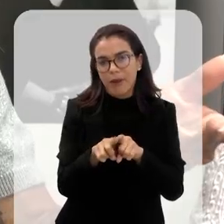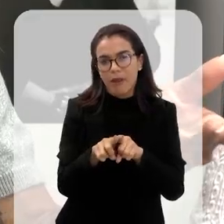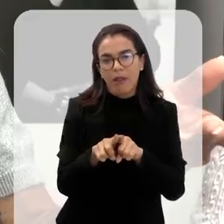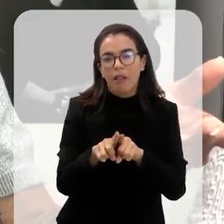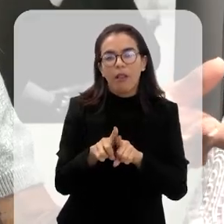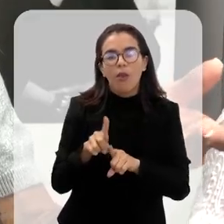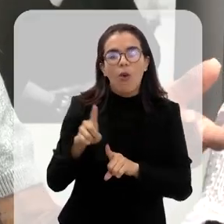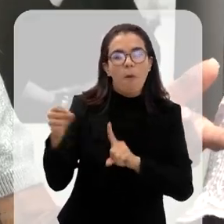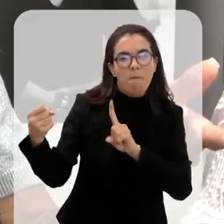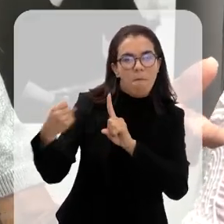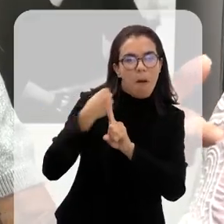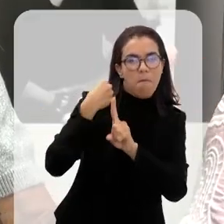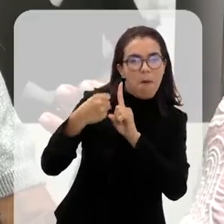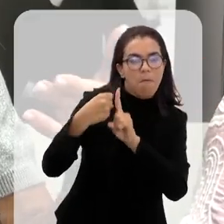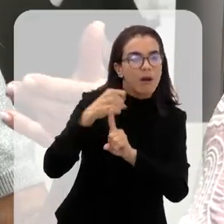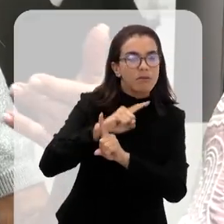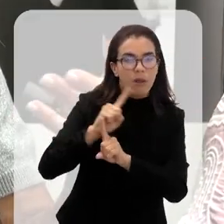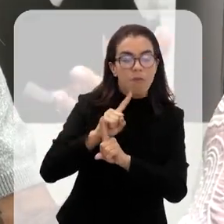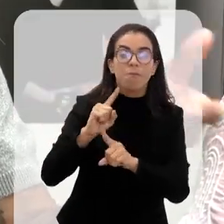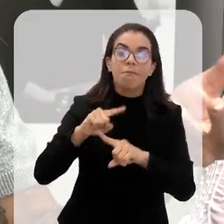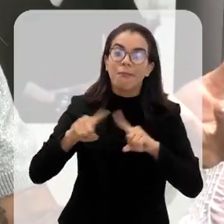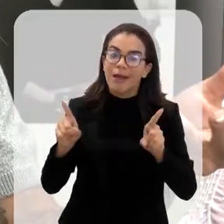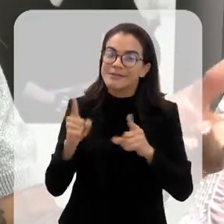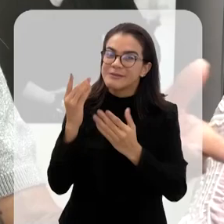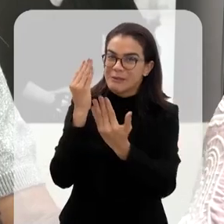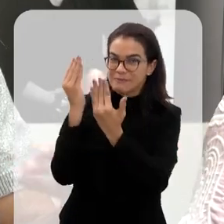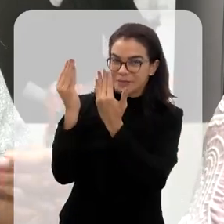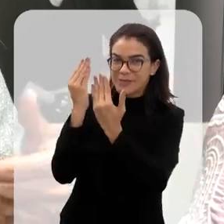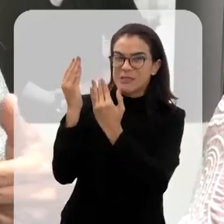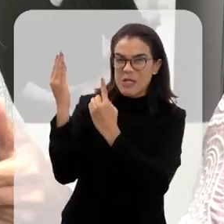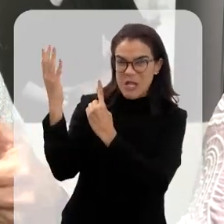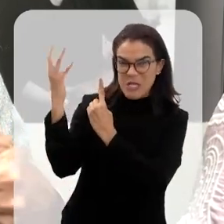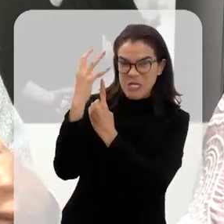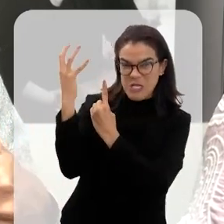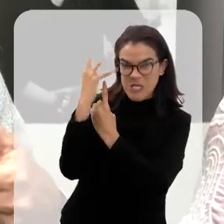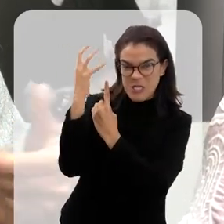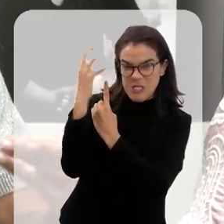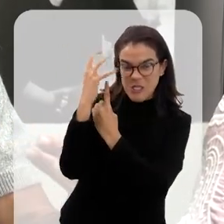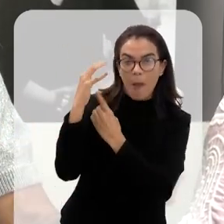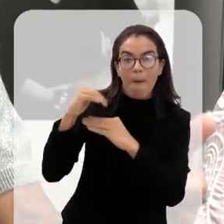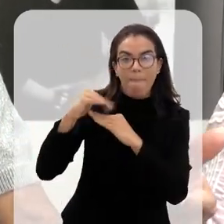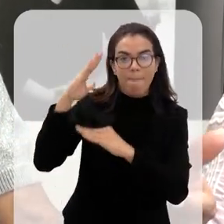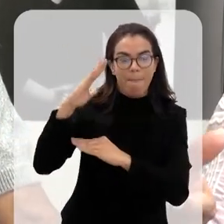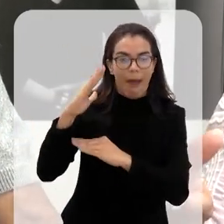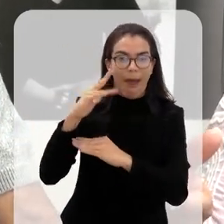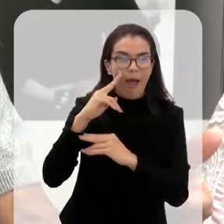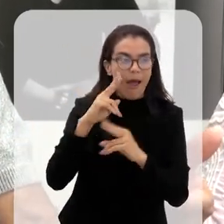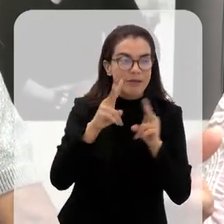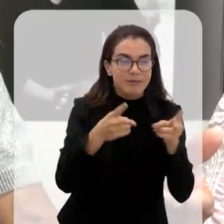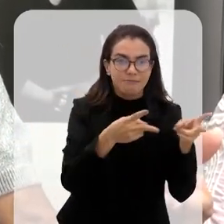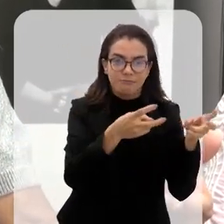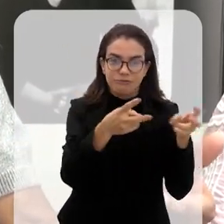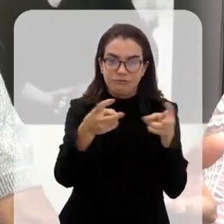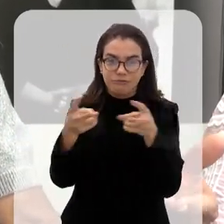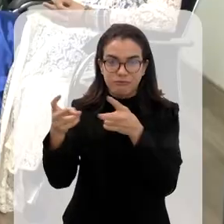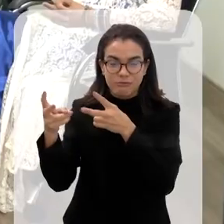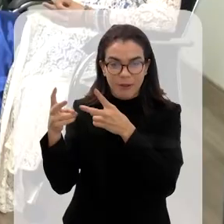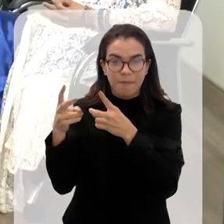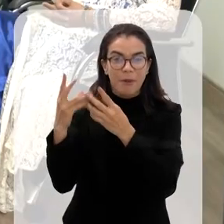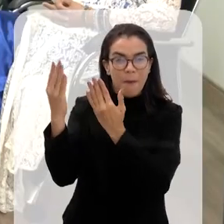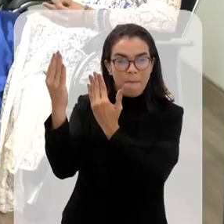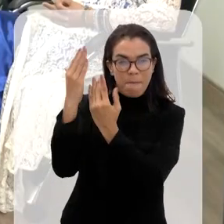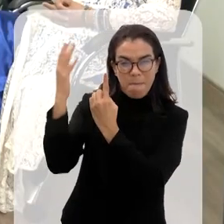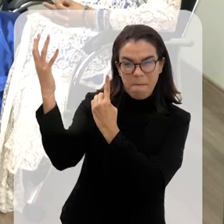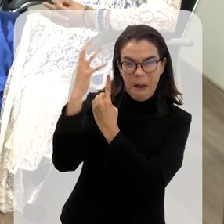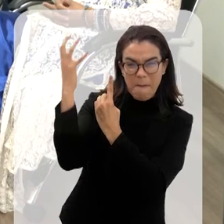cometem violência física, porém a psicológica hoje é a que mais Muitas vezes é bem acontece. pior. Hoje